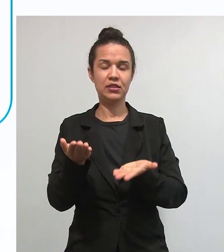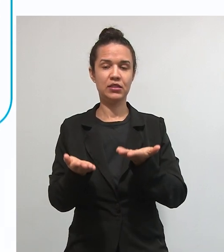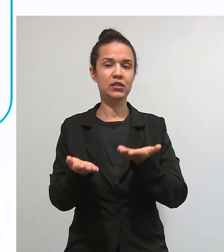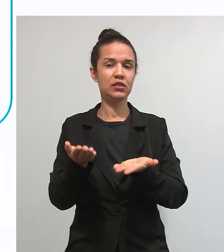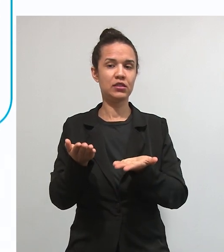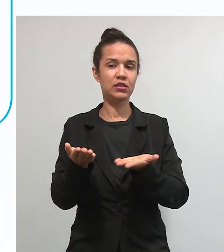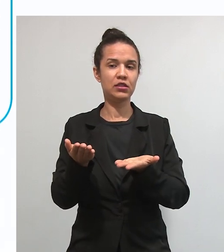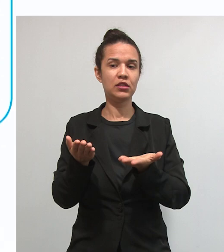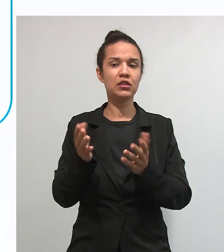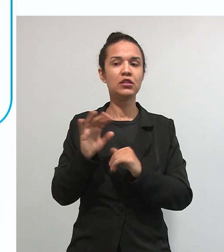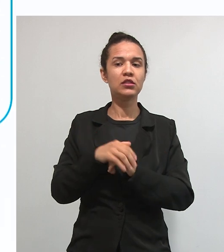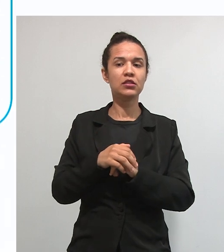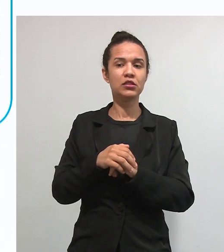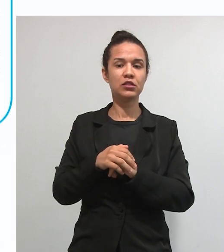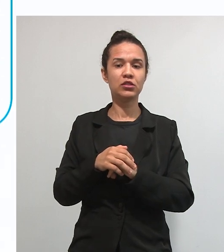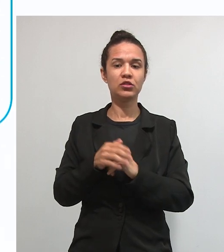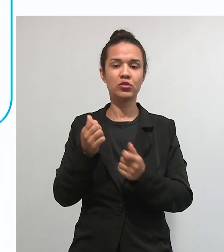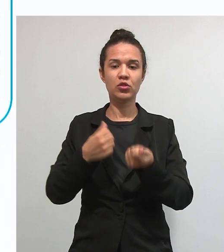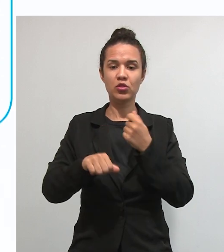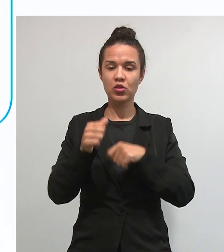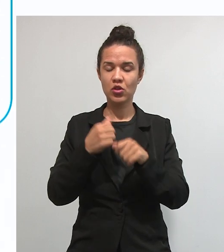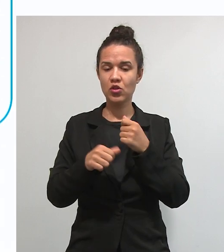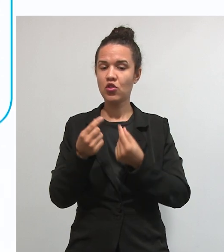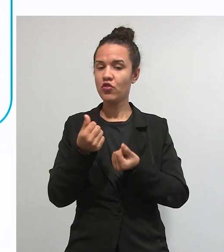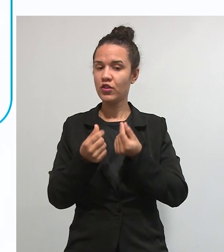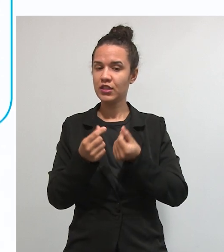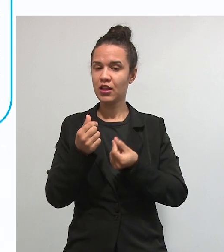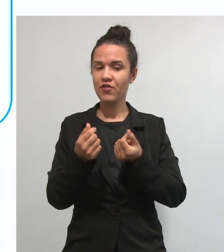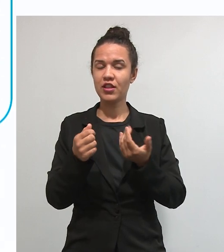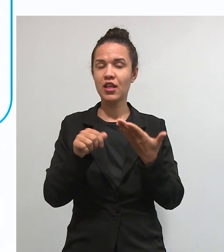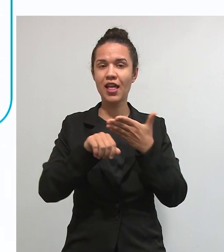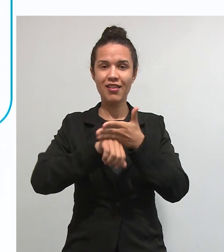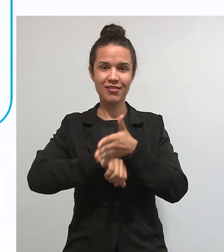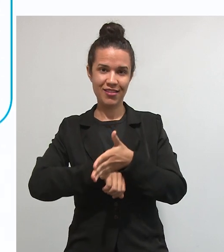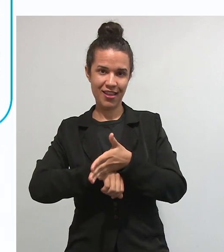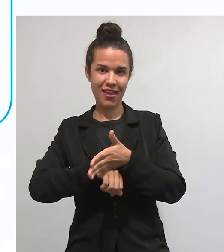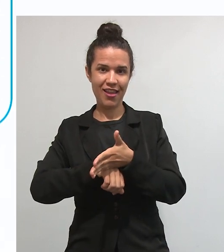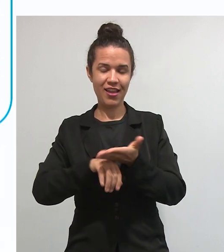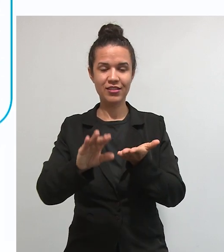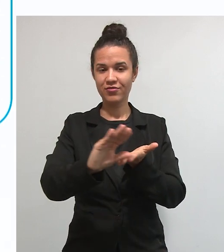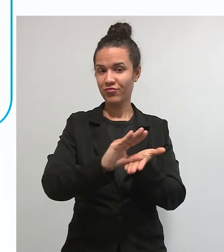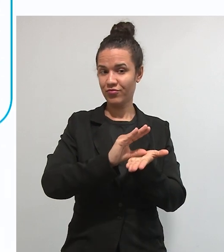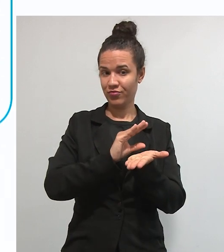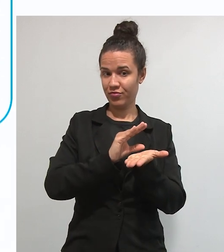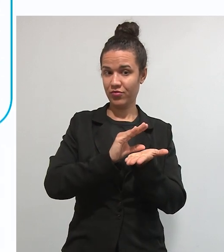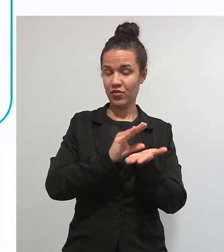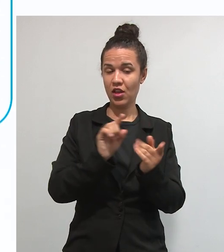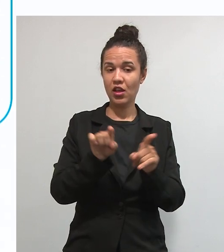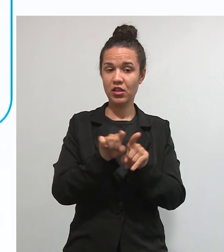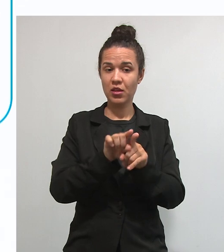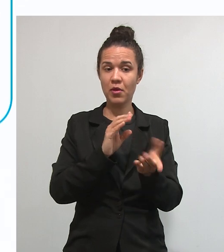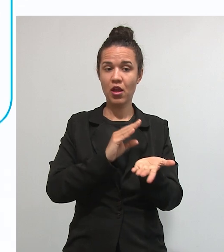as receitas e despesas orçamentárias, bem como que os ingressos e dispêndios